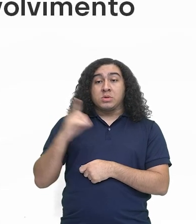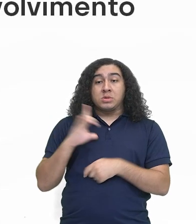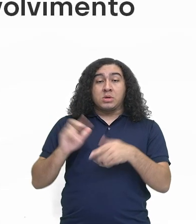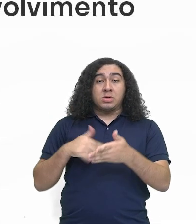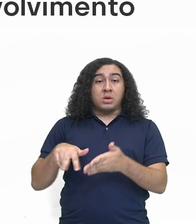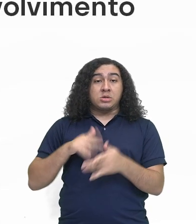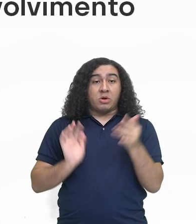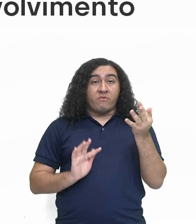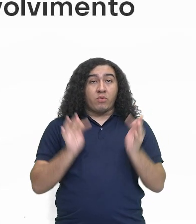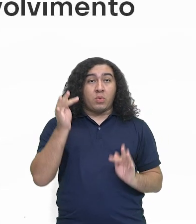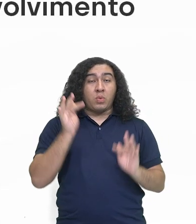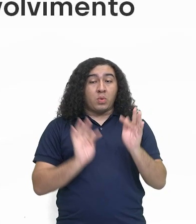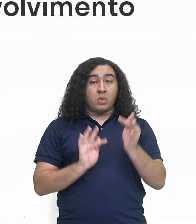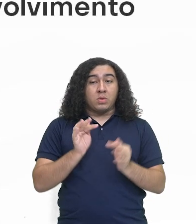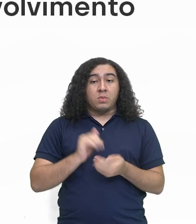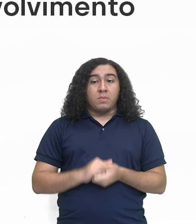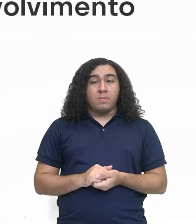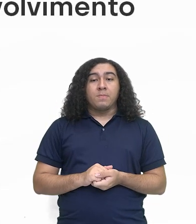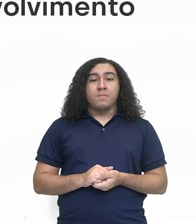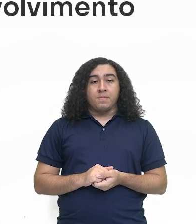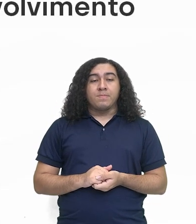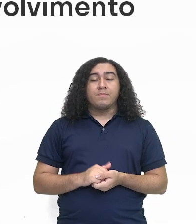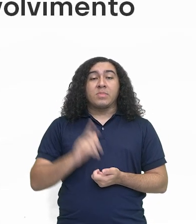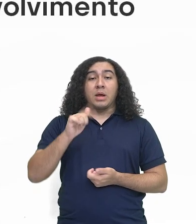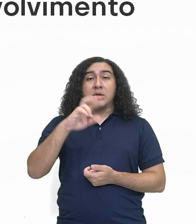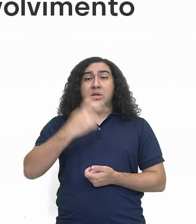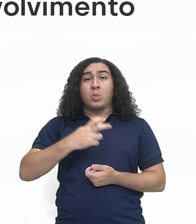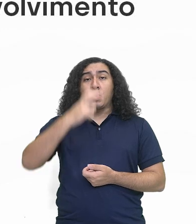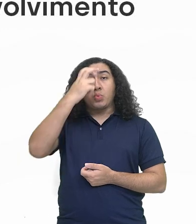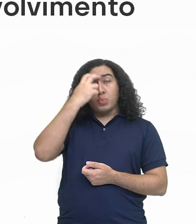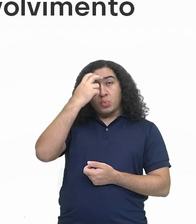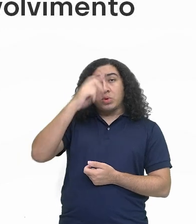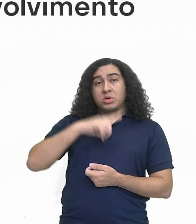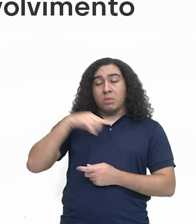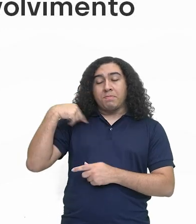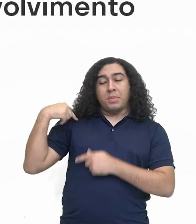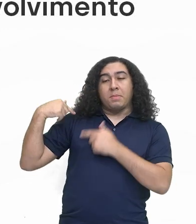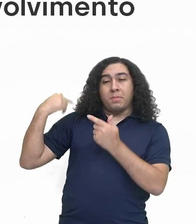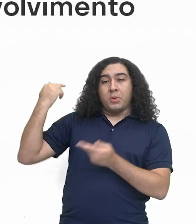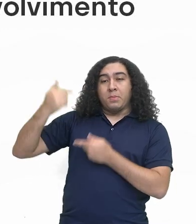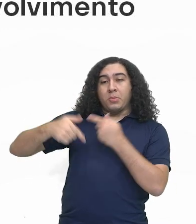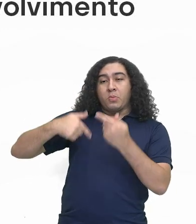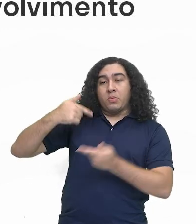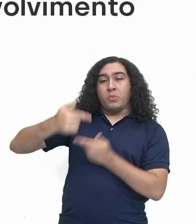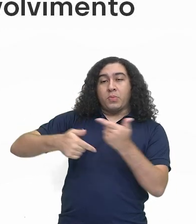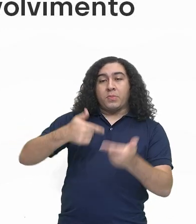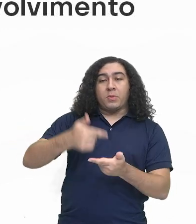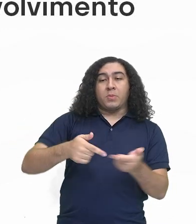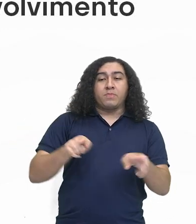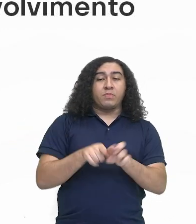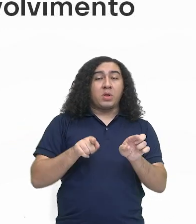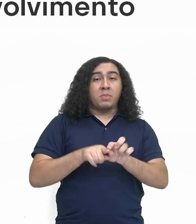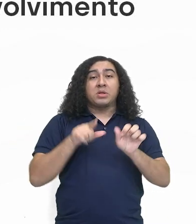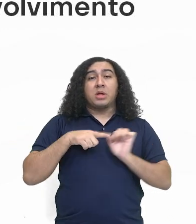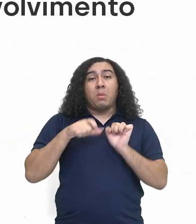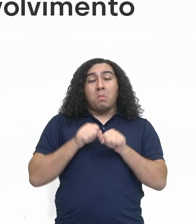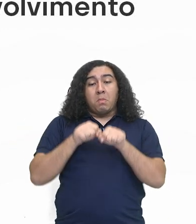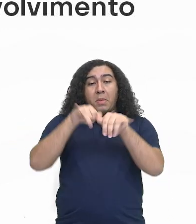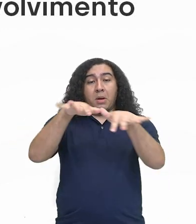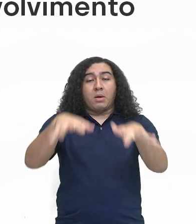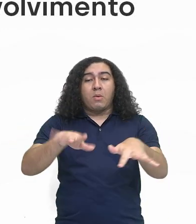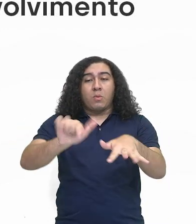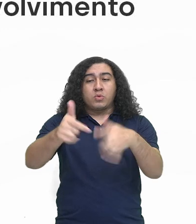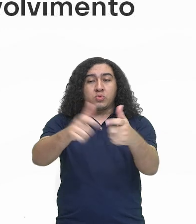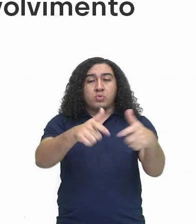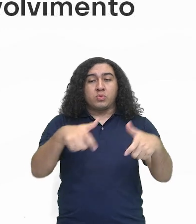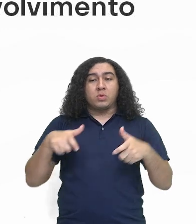folclóricas. Quando essa cultura ela é passada ali de geração em geração, ela é expandida para outros lugares também, o que